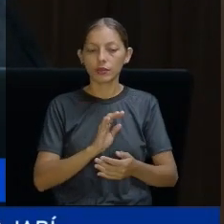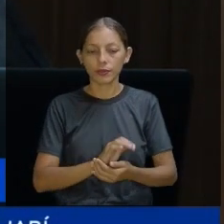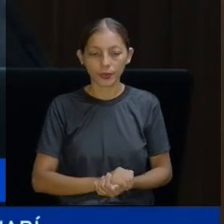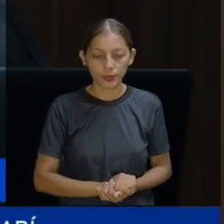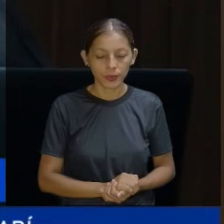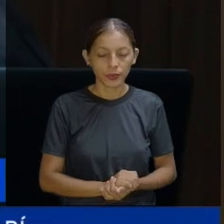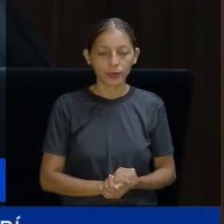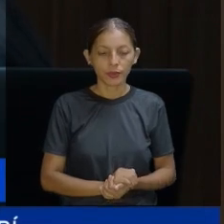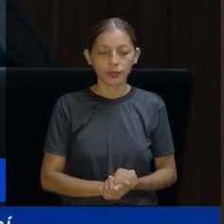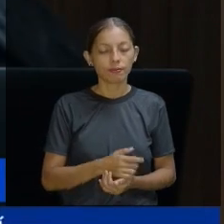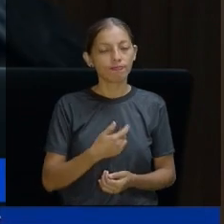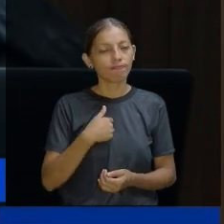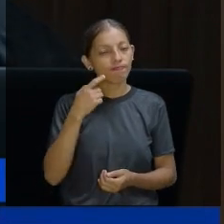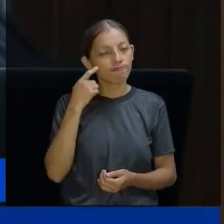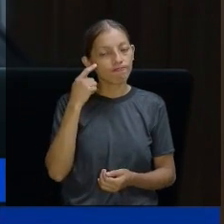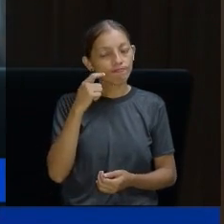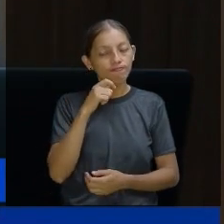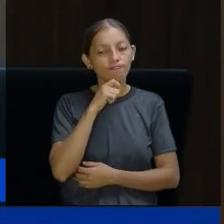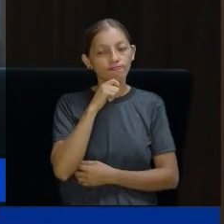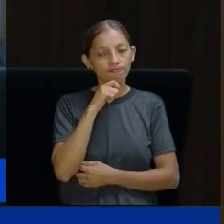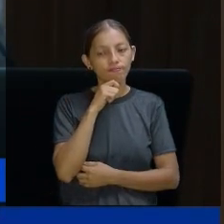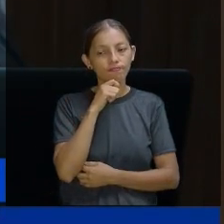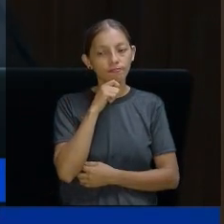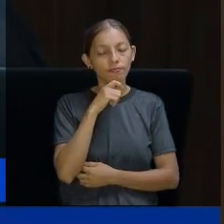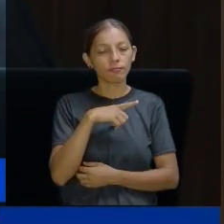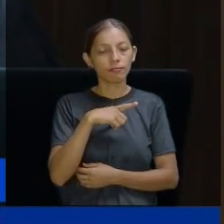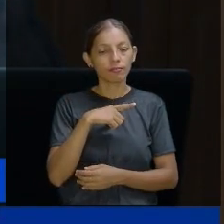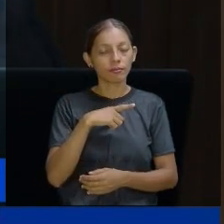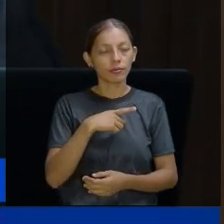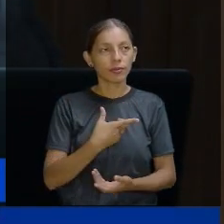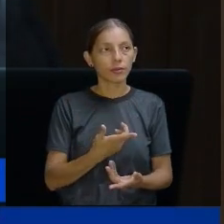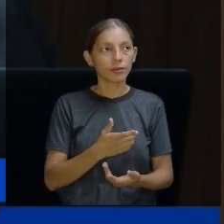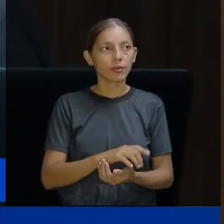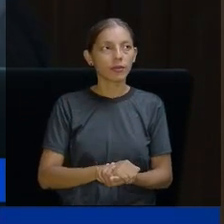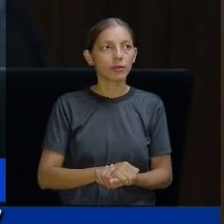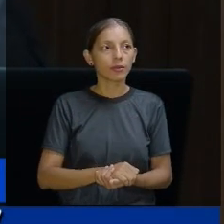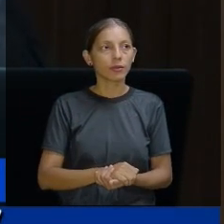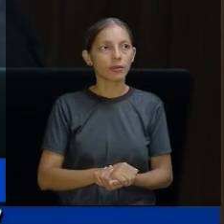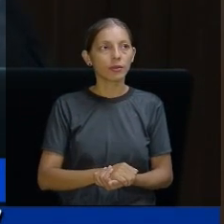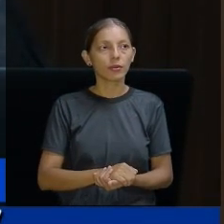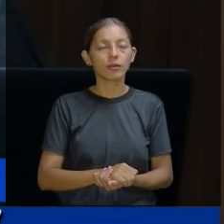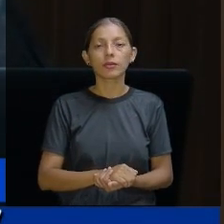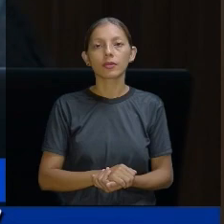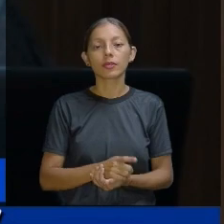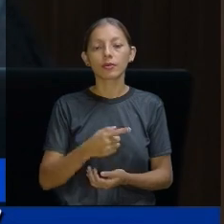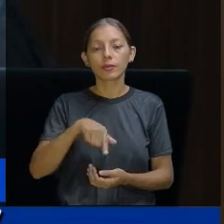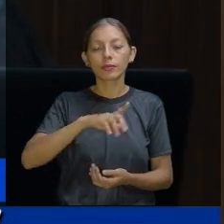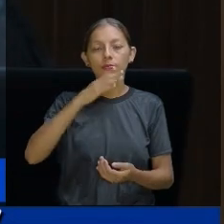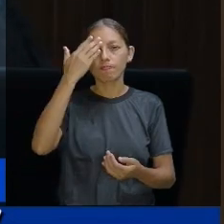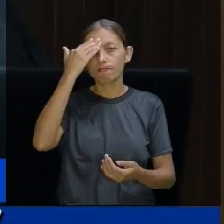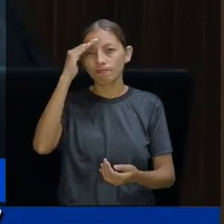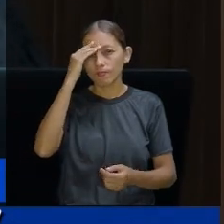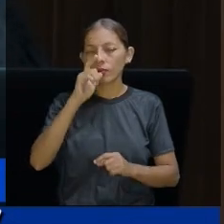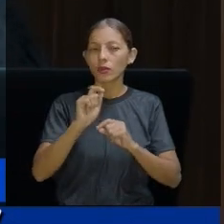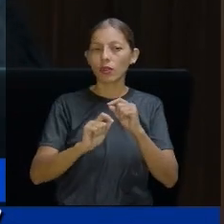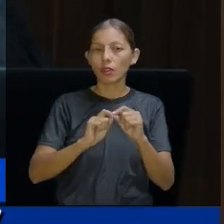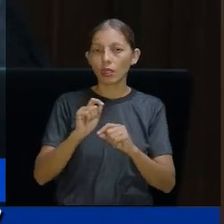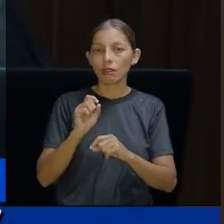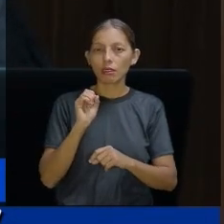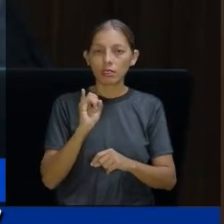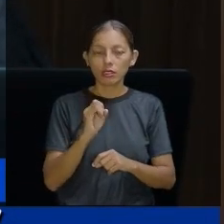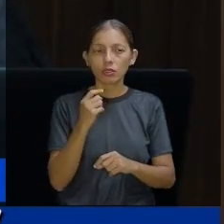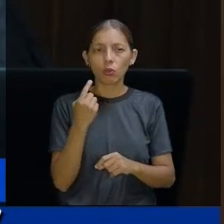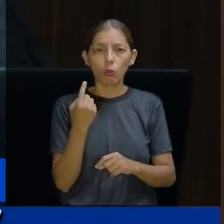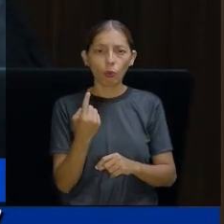razão da primazia do mérito e em razão do que nós temos entendido nesta Corte, que quando houver, pelo menos, em tese,